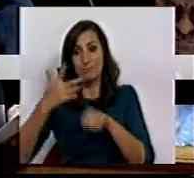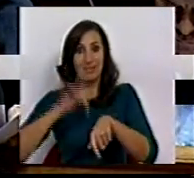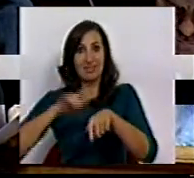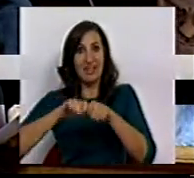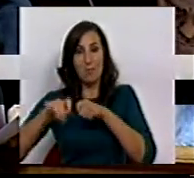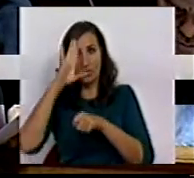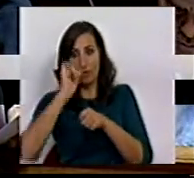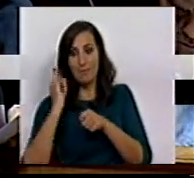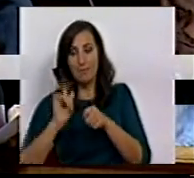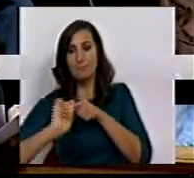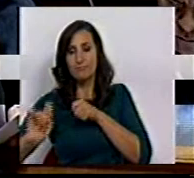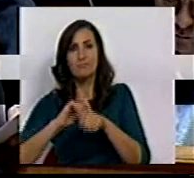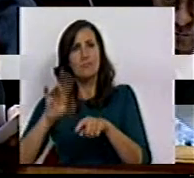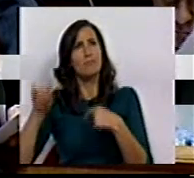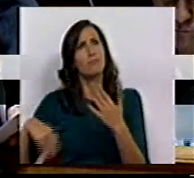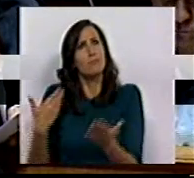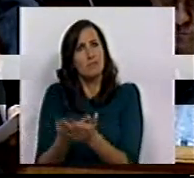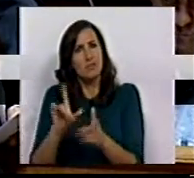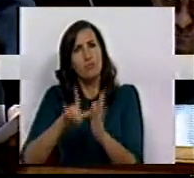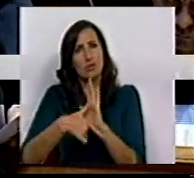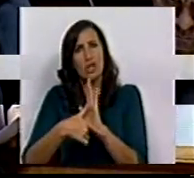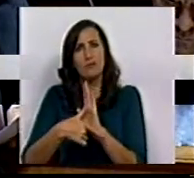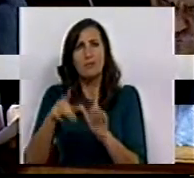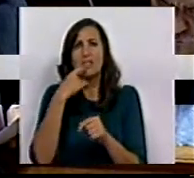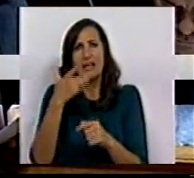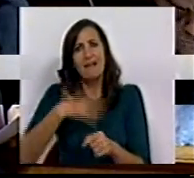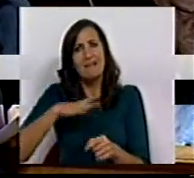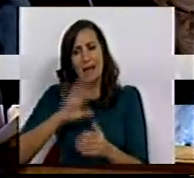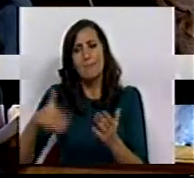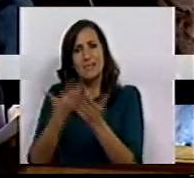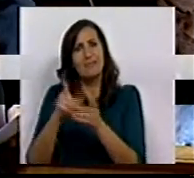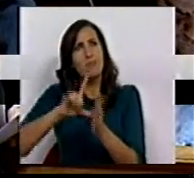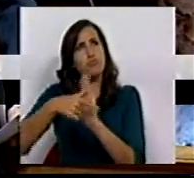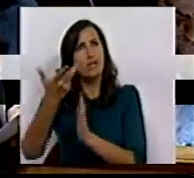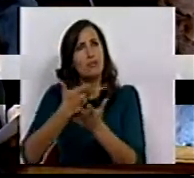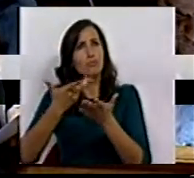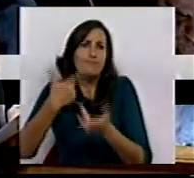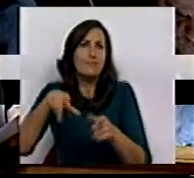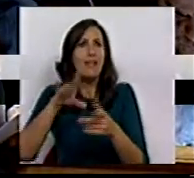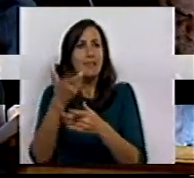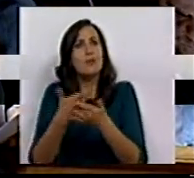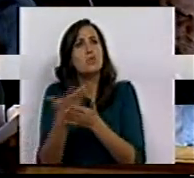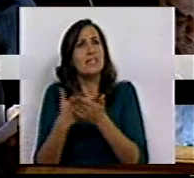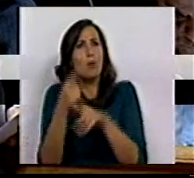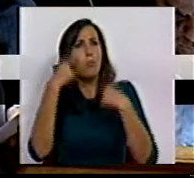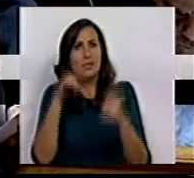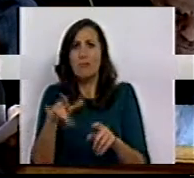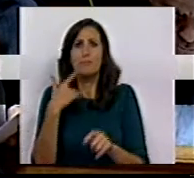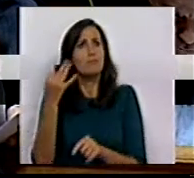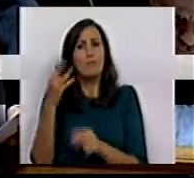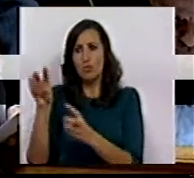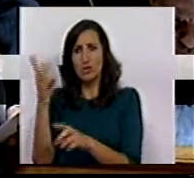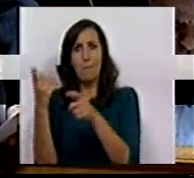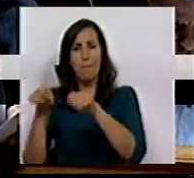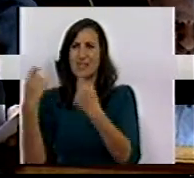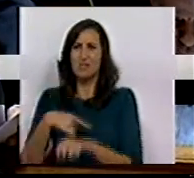PCP apresentou um projeto de resolução recomendando a renegociação da dívida pública. PS, PSD e CDS rejeitaram este projeto,